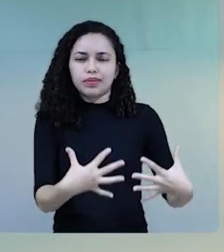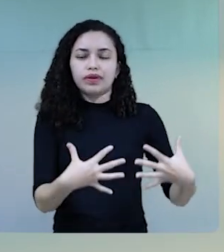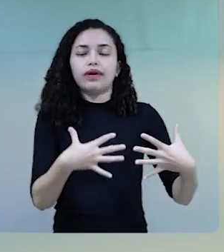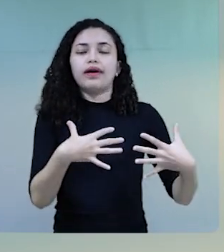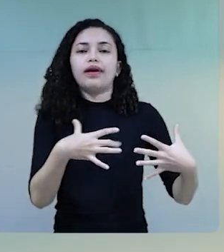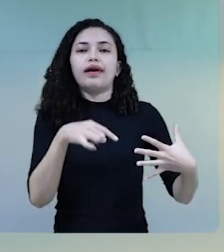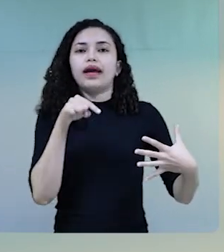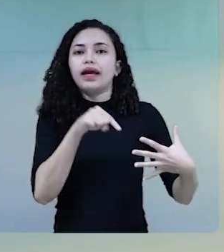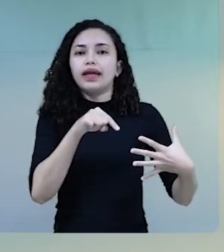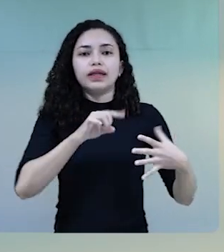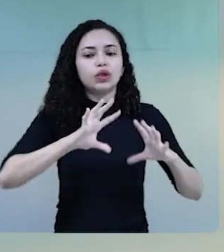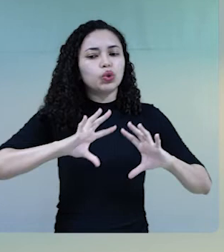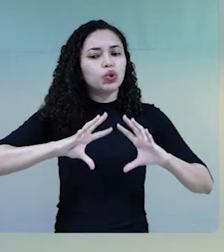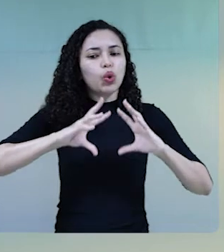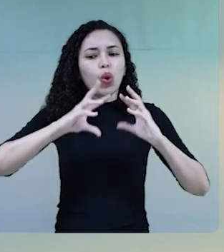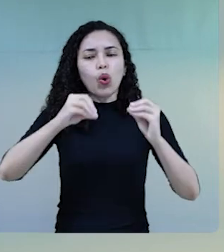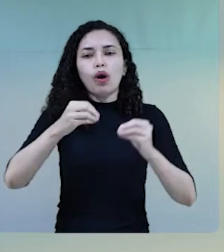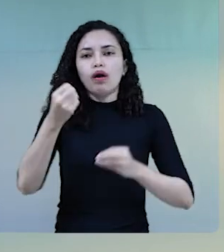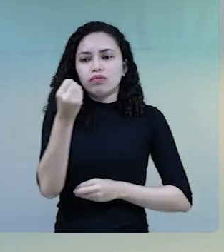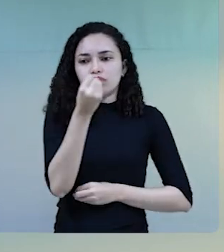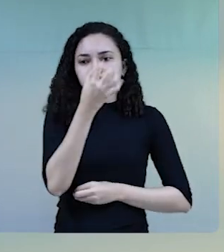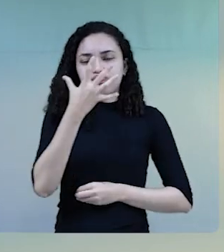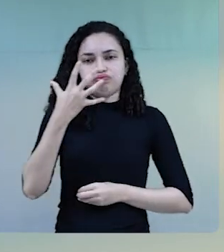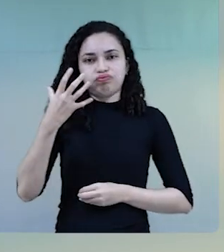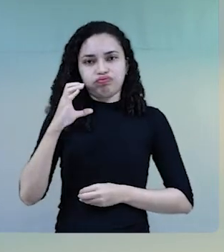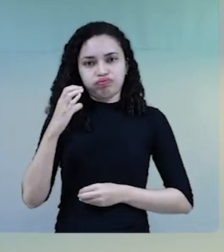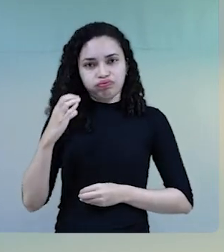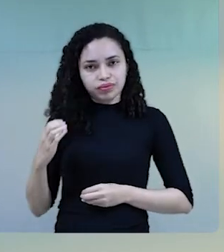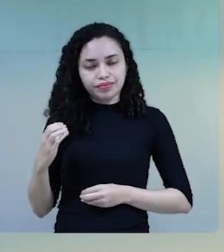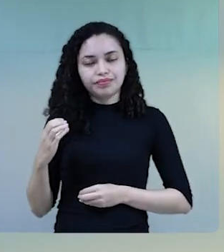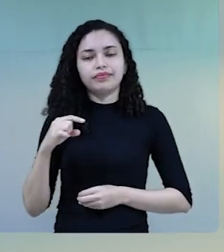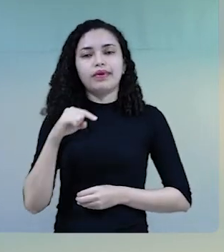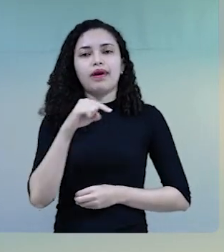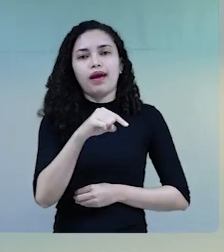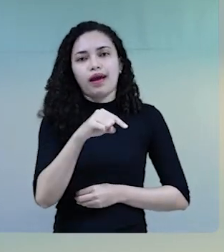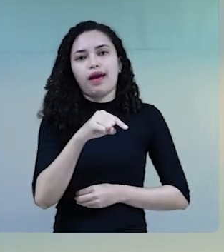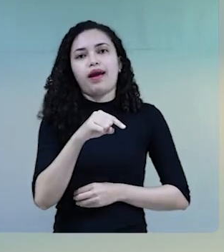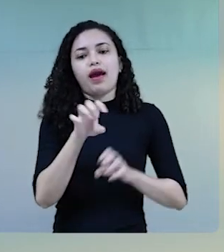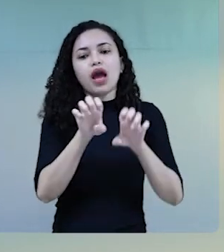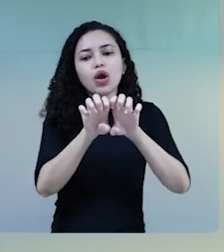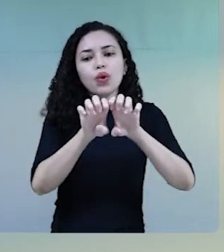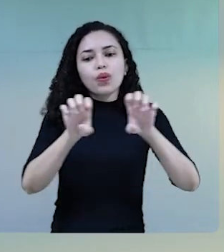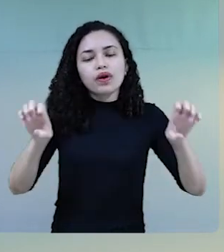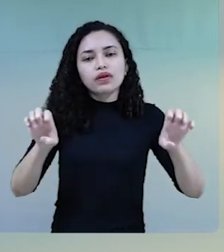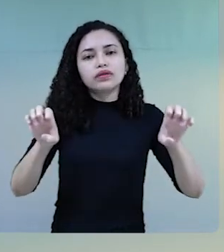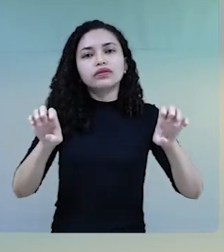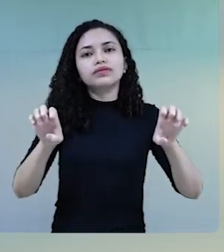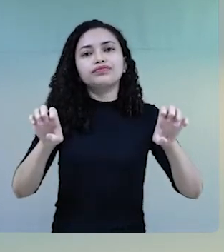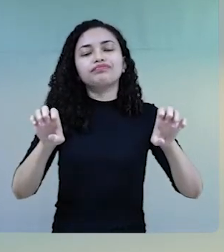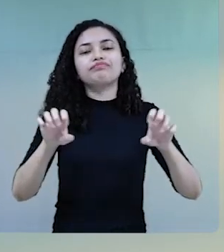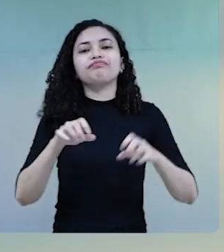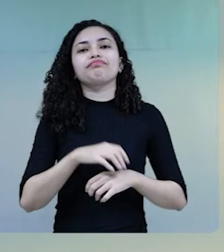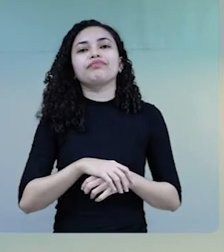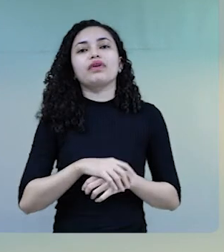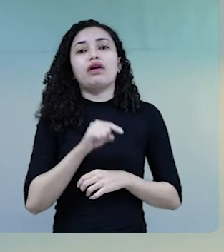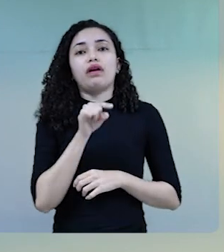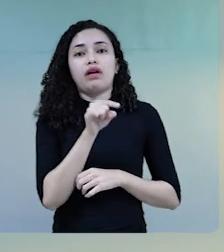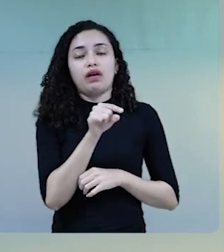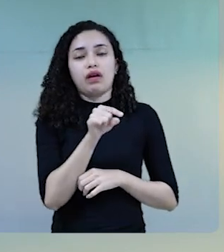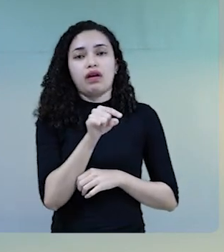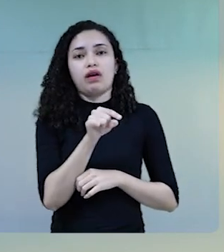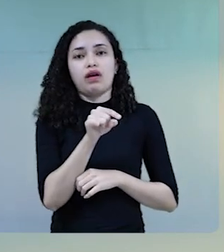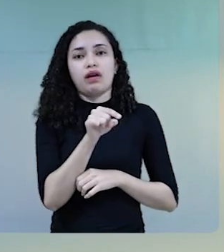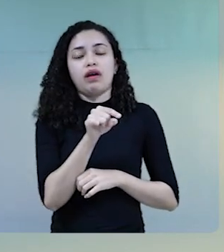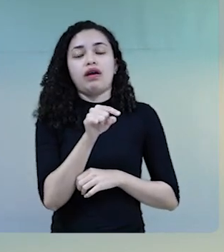potência gerada pode ser dada pela equação P, tá? Pode ser dada pelo P. Uma parte dessa